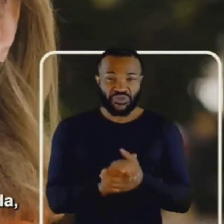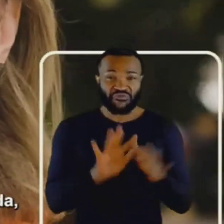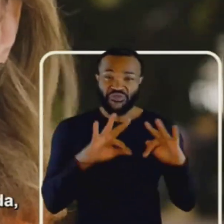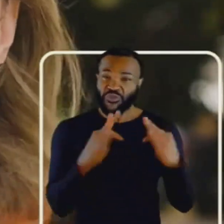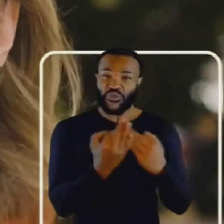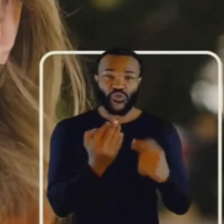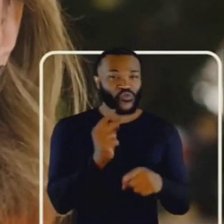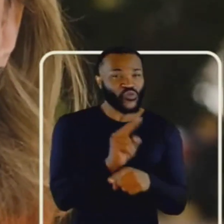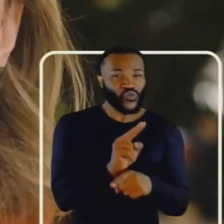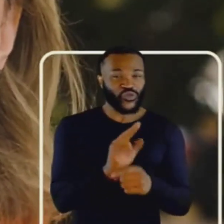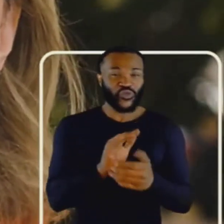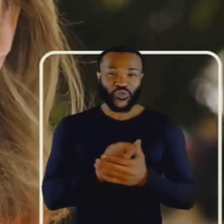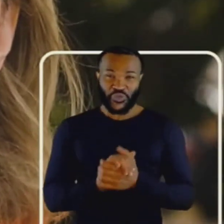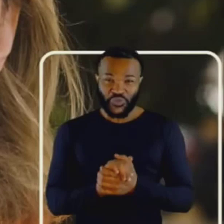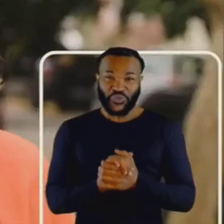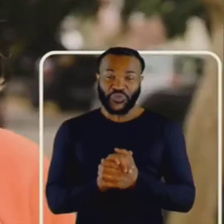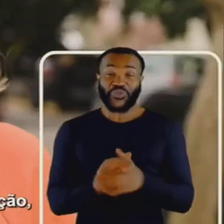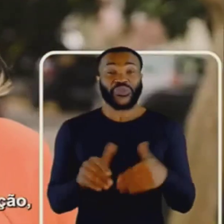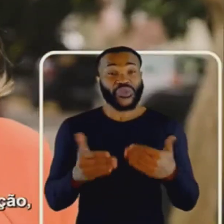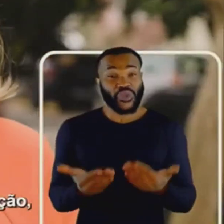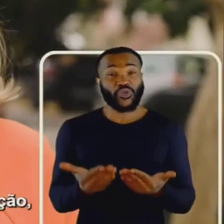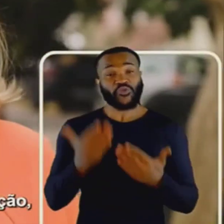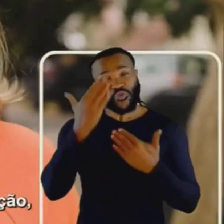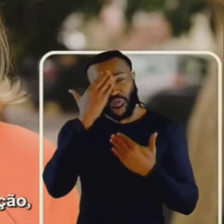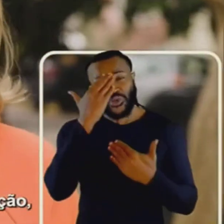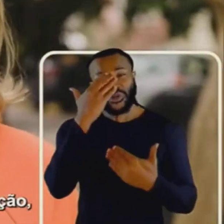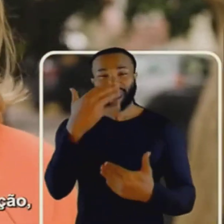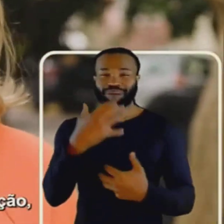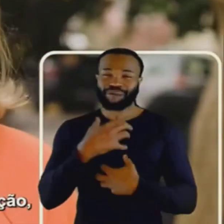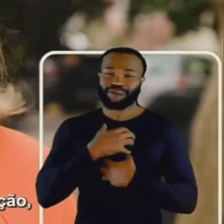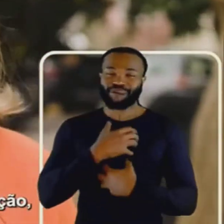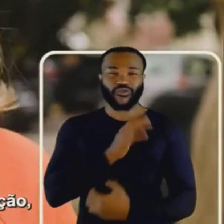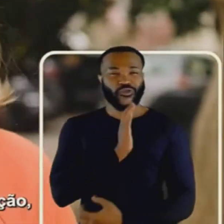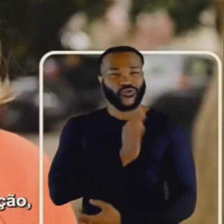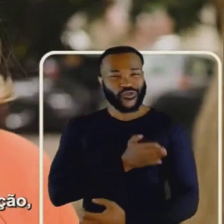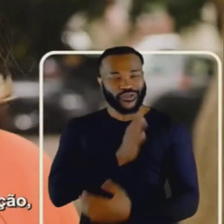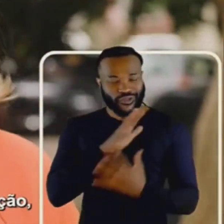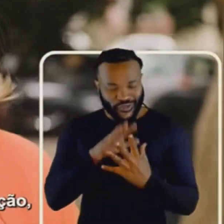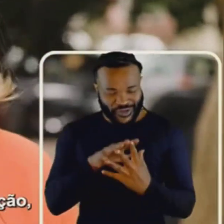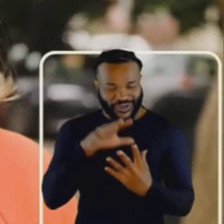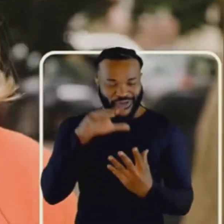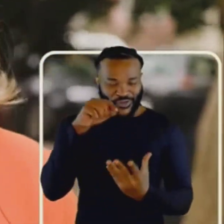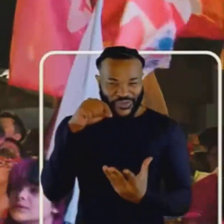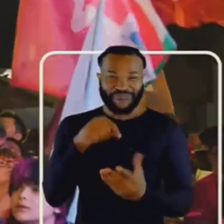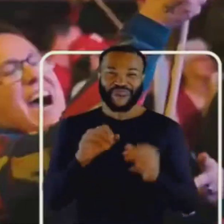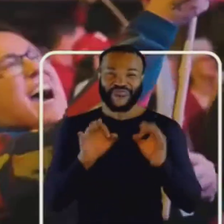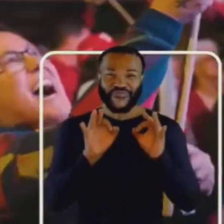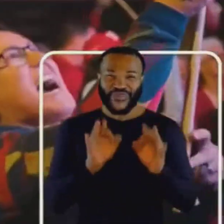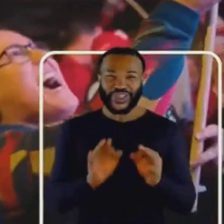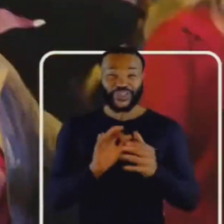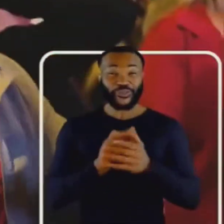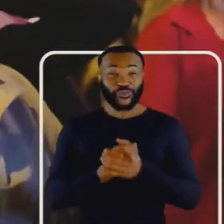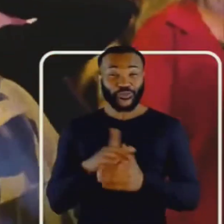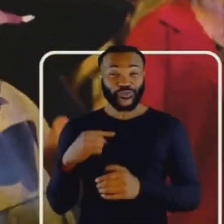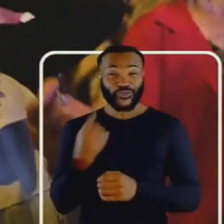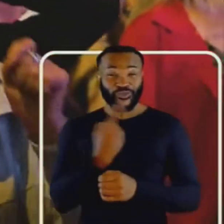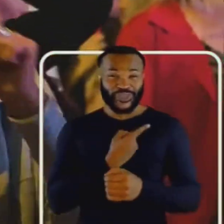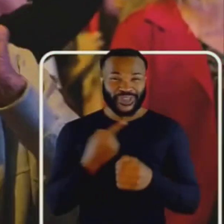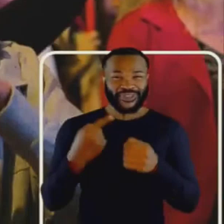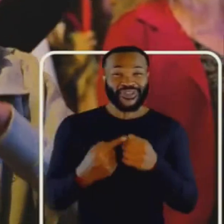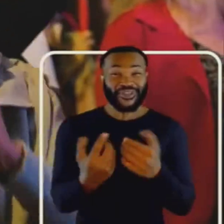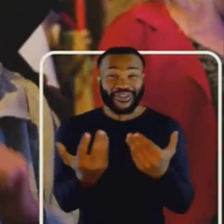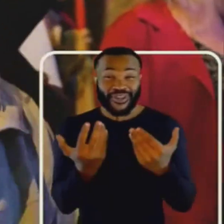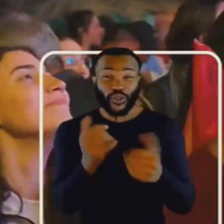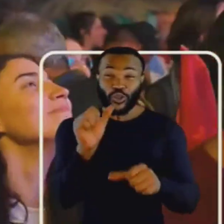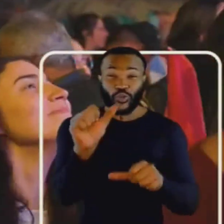desprotegida, não cuidou das famílias. Muito obrigada, do fundo do coração, da alma mesmo. Essa nossa